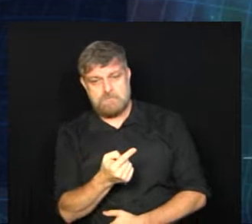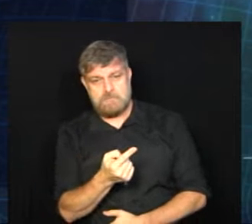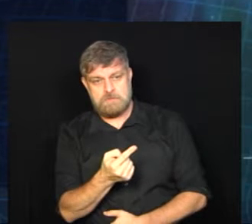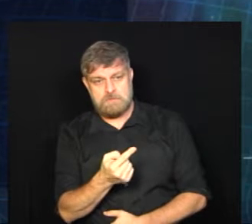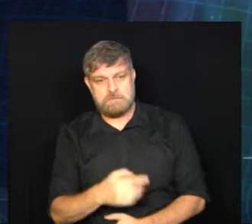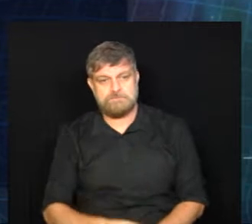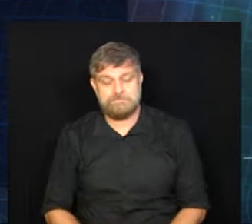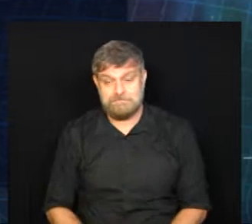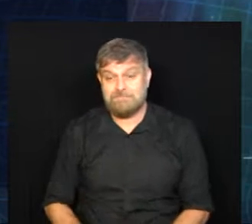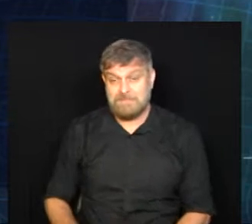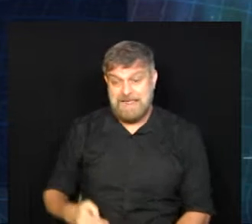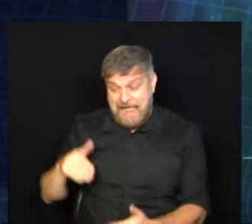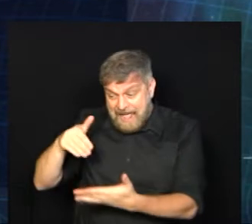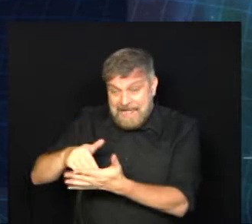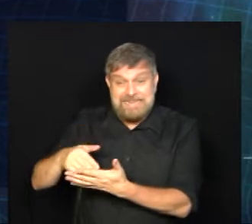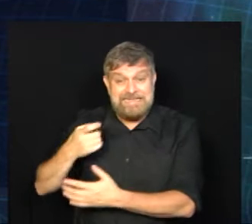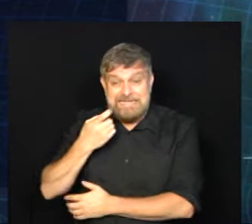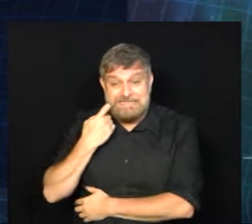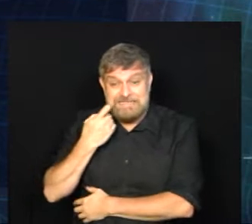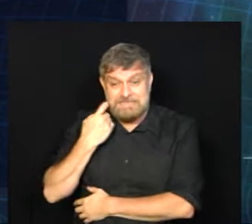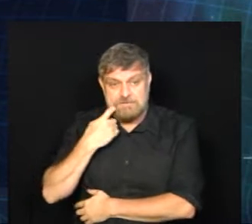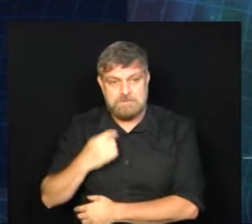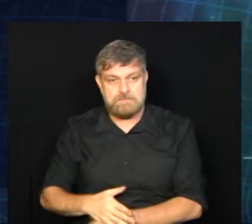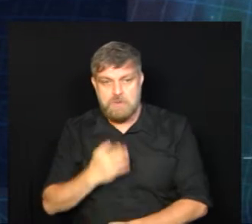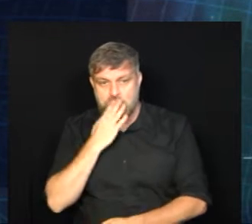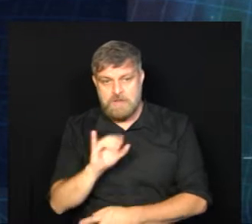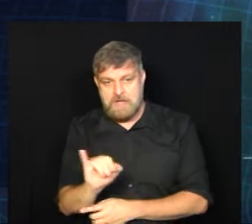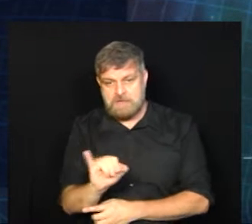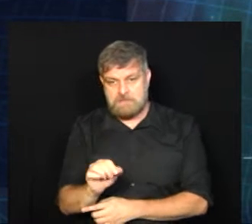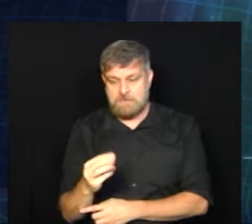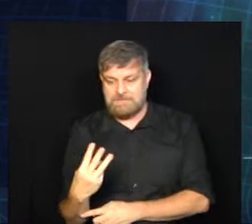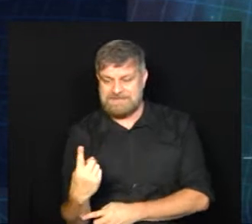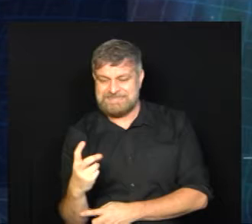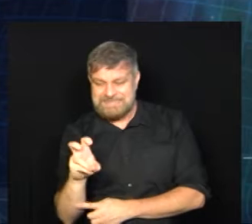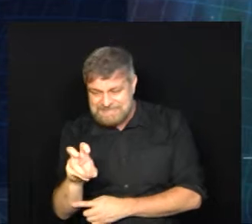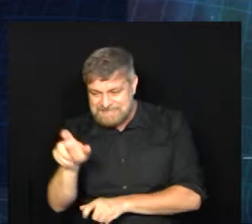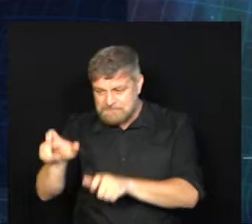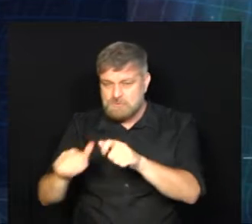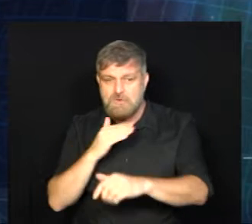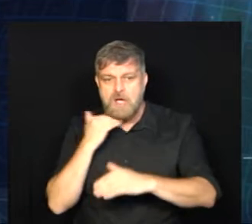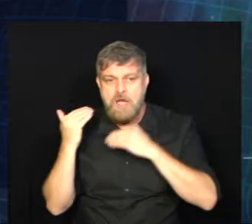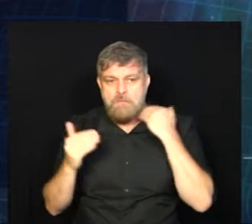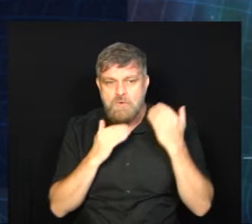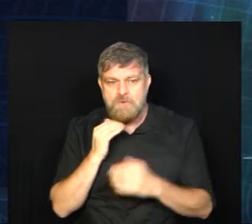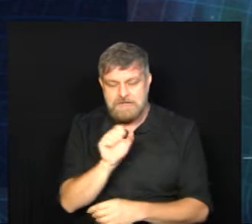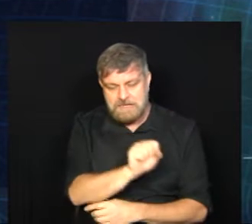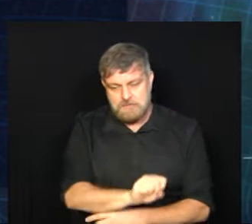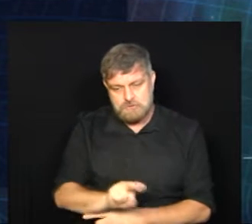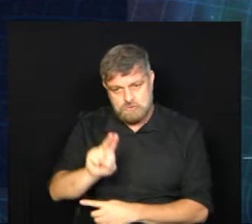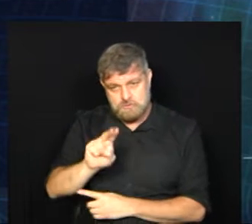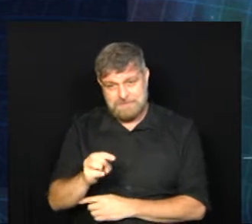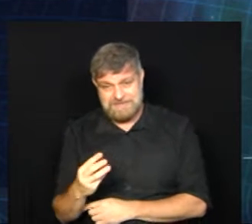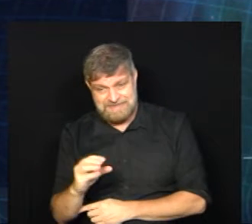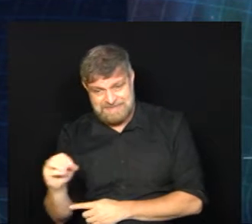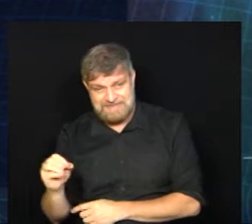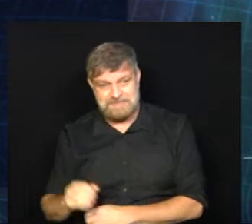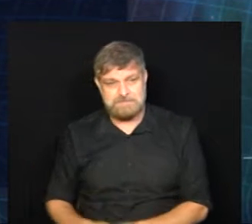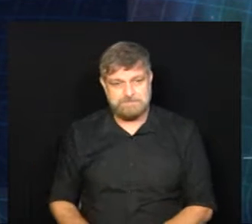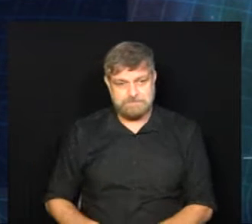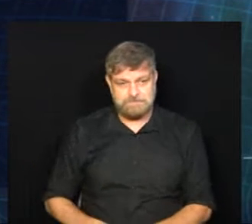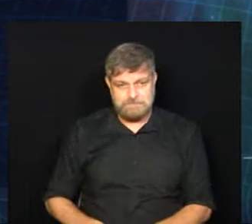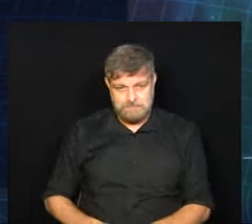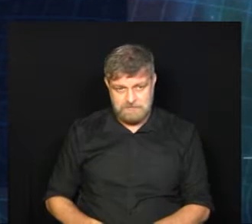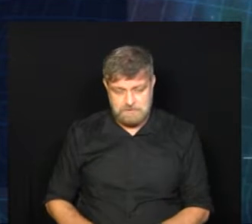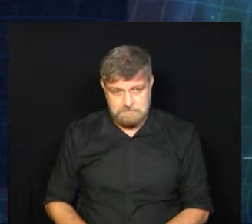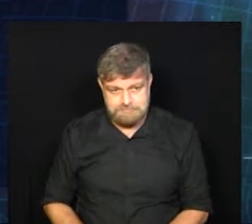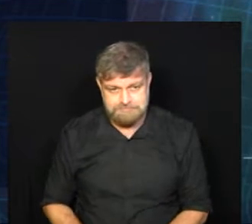última sexta-feira em Campinas. Indaiatuba tem 315 óbitos, Sumaré 300, Santa Bárbara do Oeste